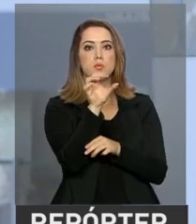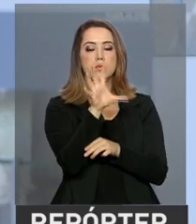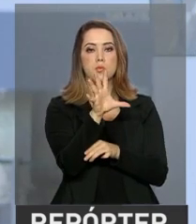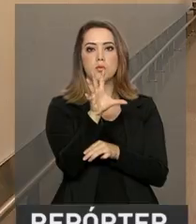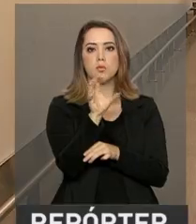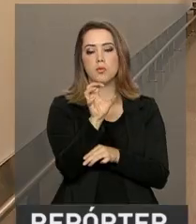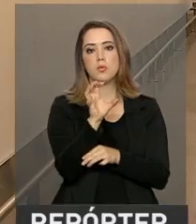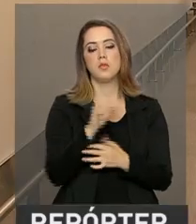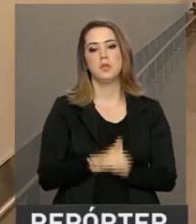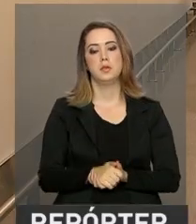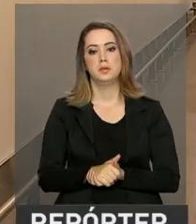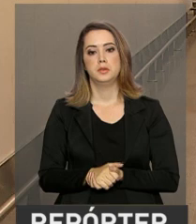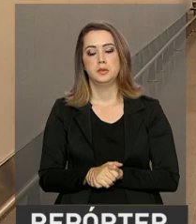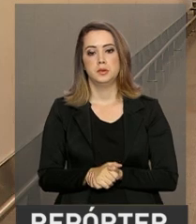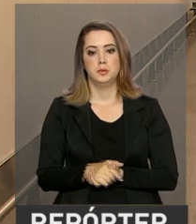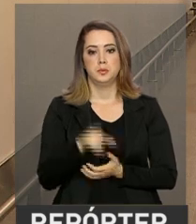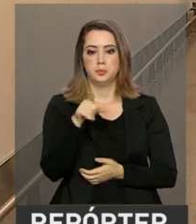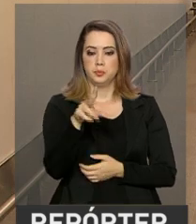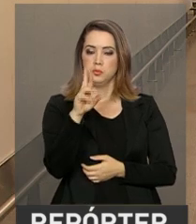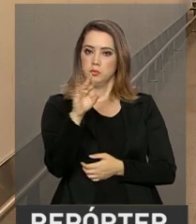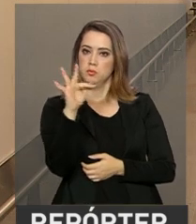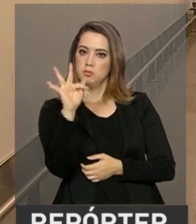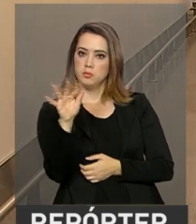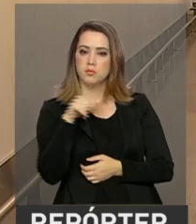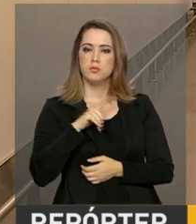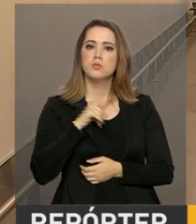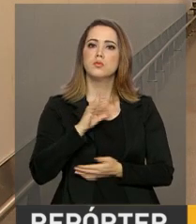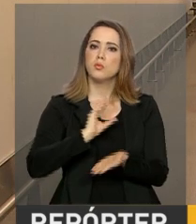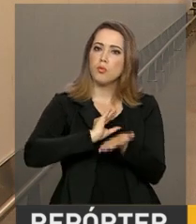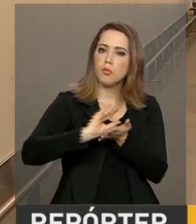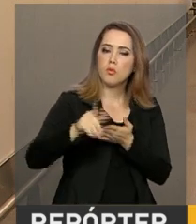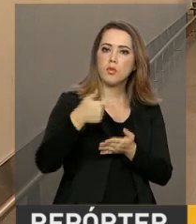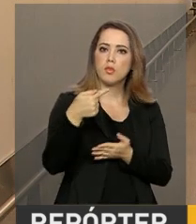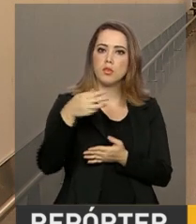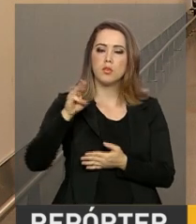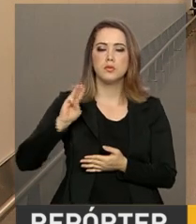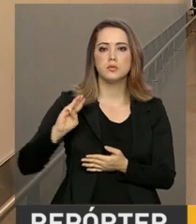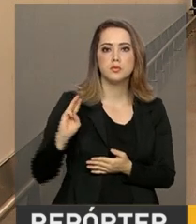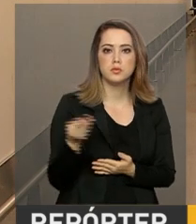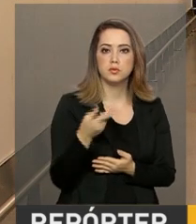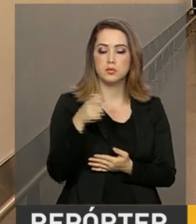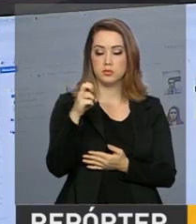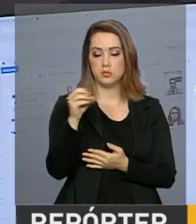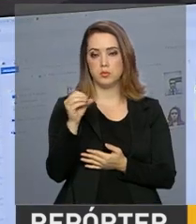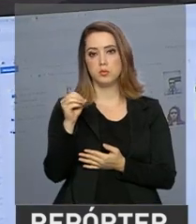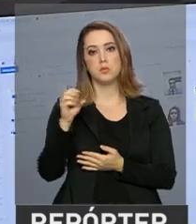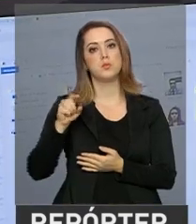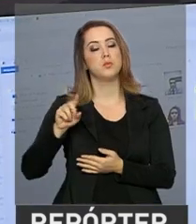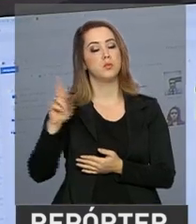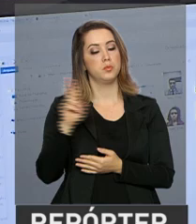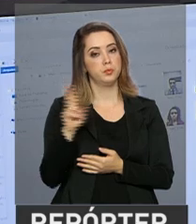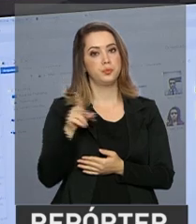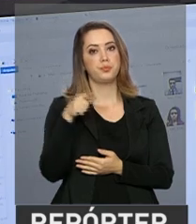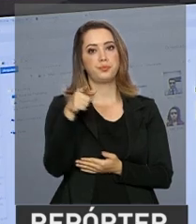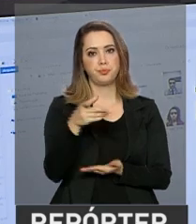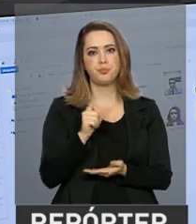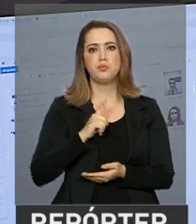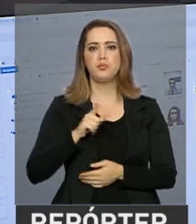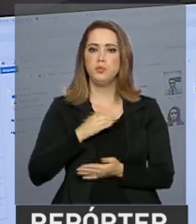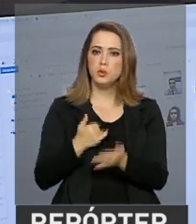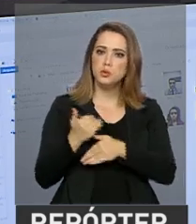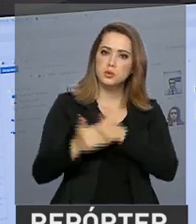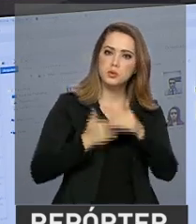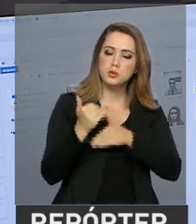o país. A Receita Federal investiu cerca de R$7,5 milhões no projeto, que começou a ser desenvolvido